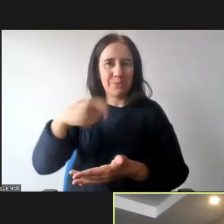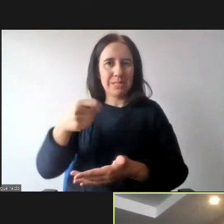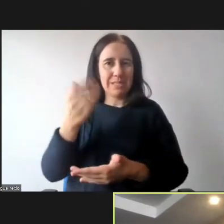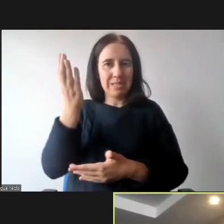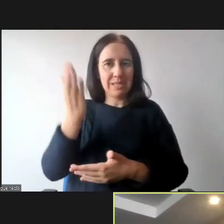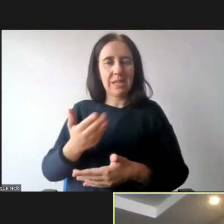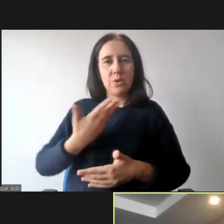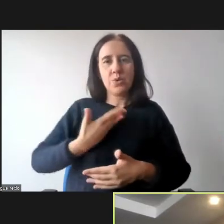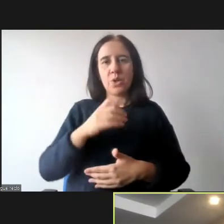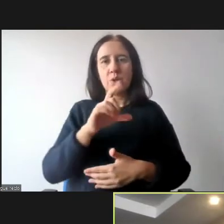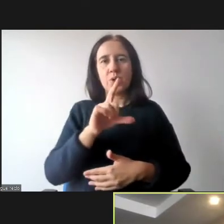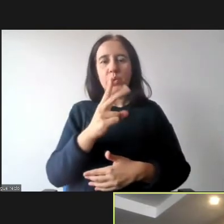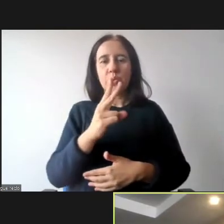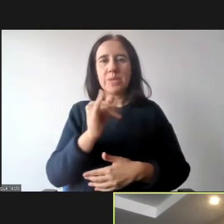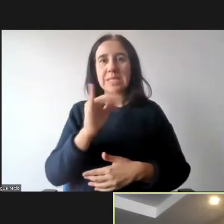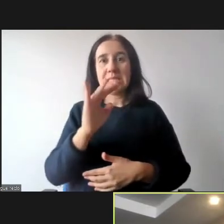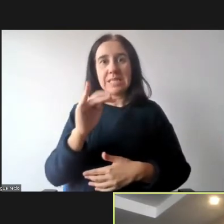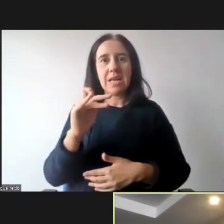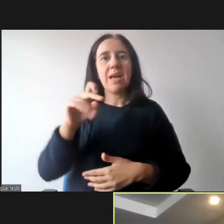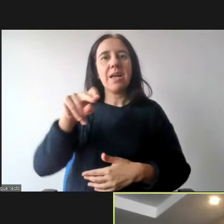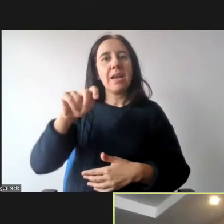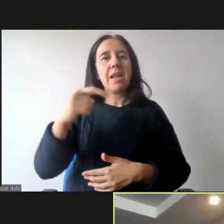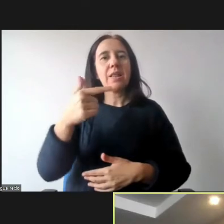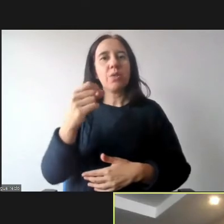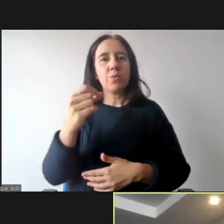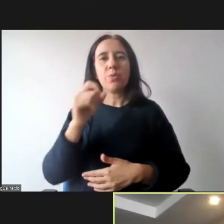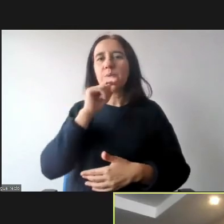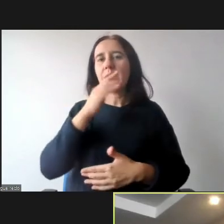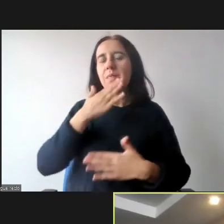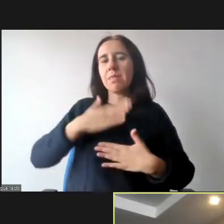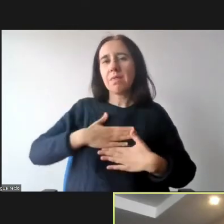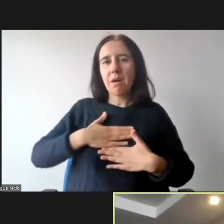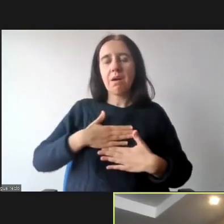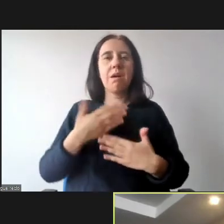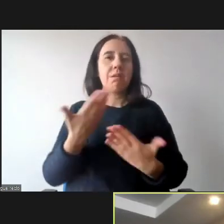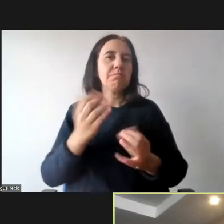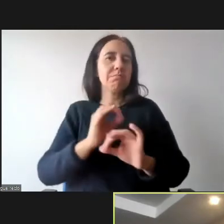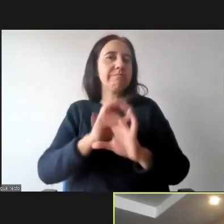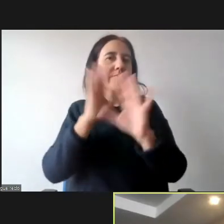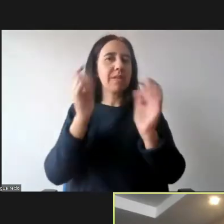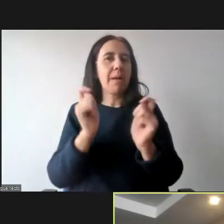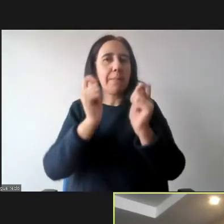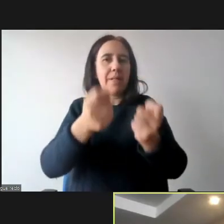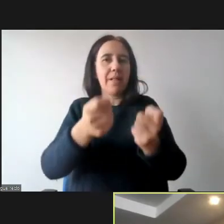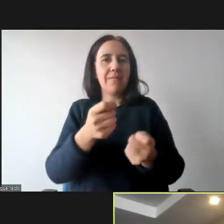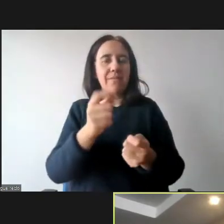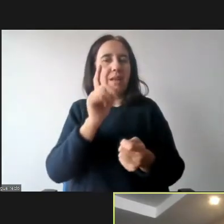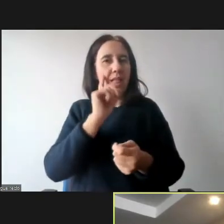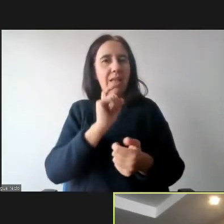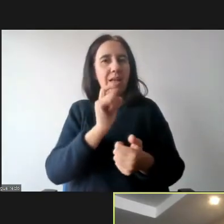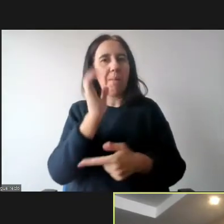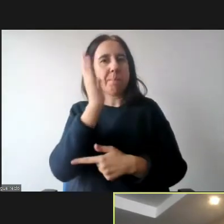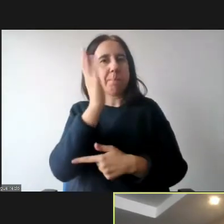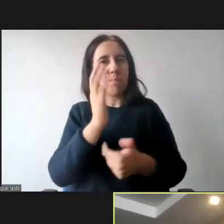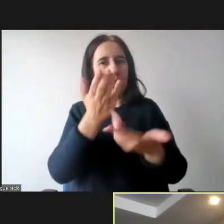doutora Luísa Neto, esta oportunidade, e vou dar, obviamente, a palavra à nossa